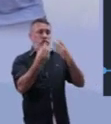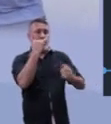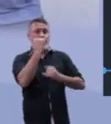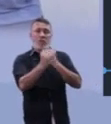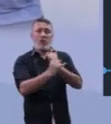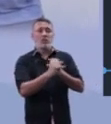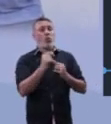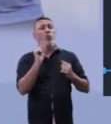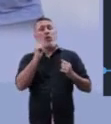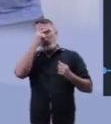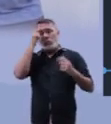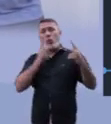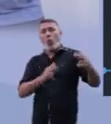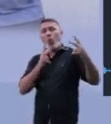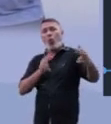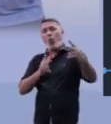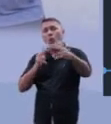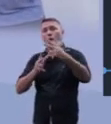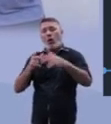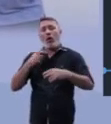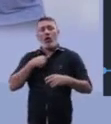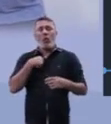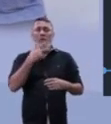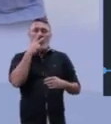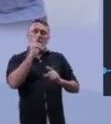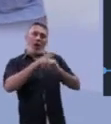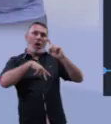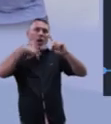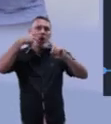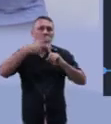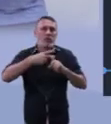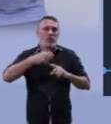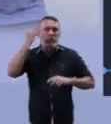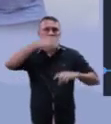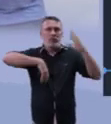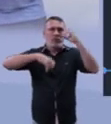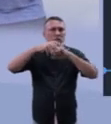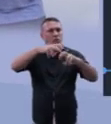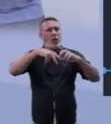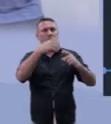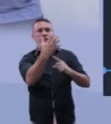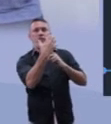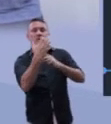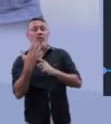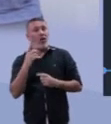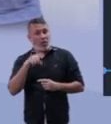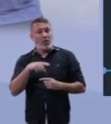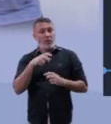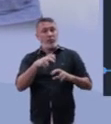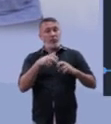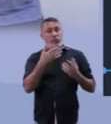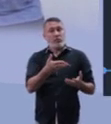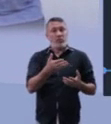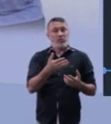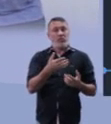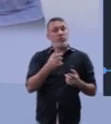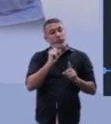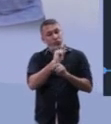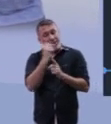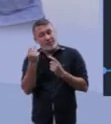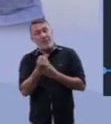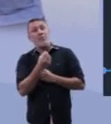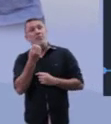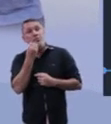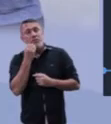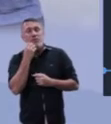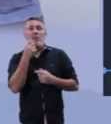rede social geralmente são de pessoas também intolerantes que vão alimentar a minha intolerância. Então, quando ele usa a ideia da filósofa, está falando isso aí, que